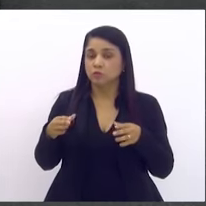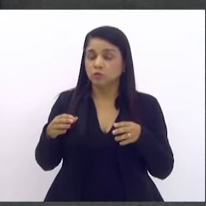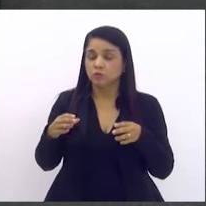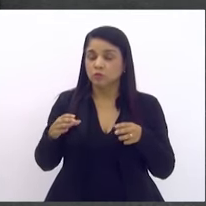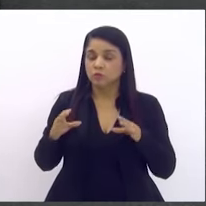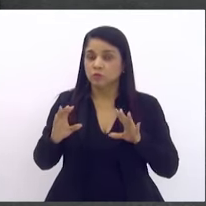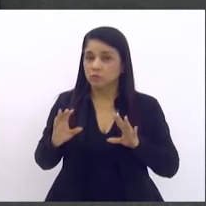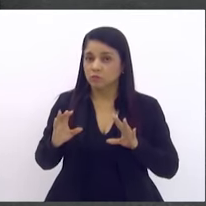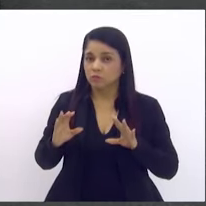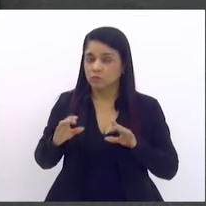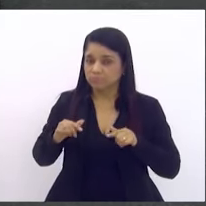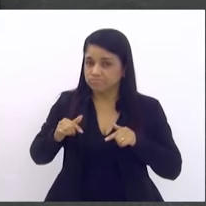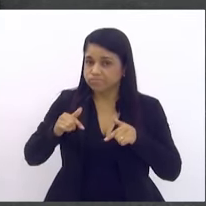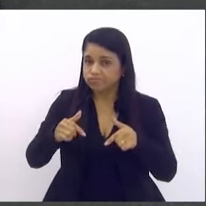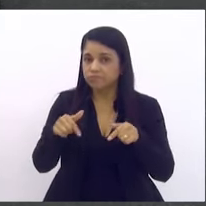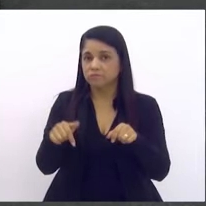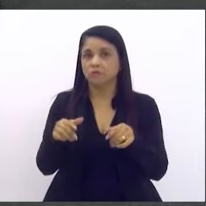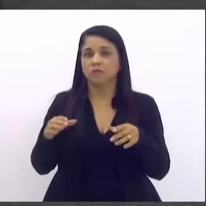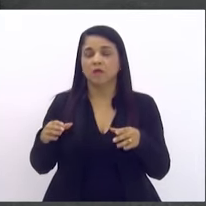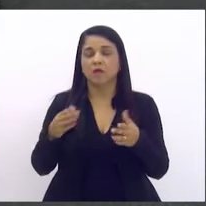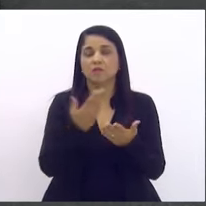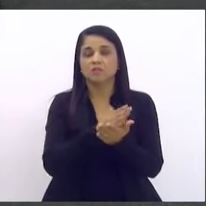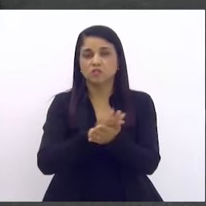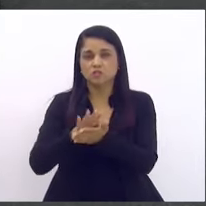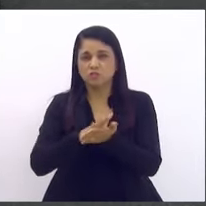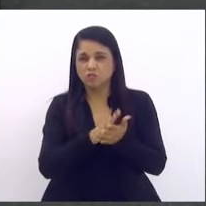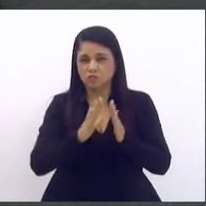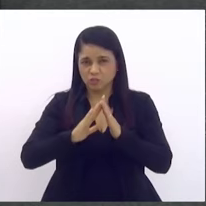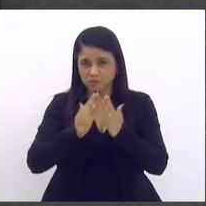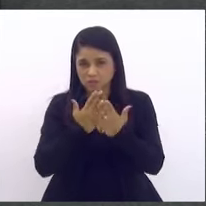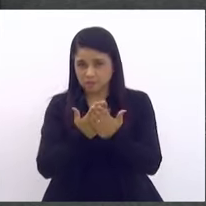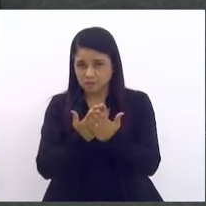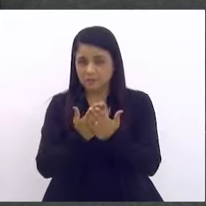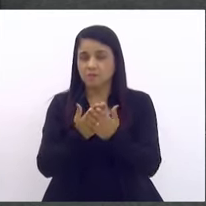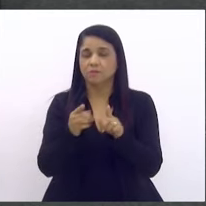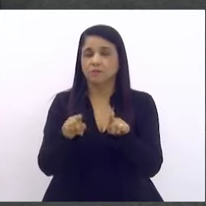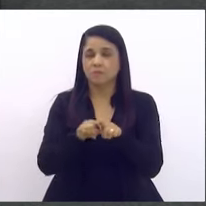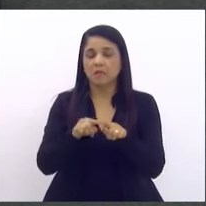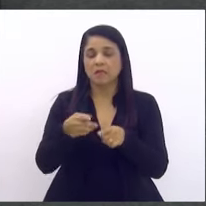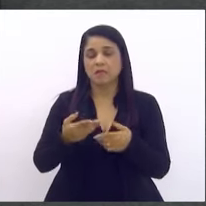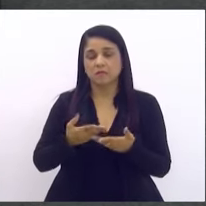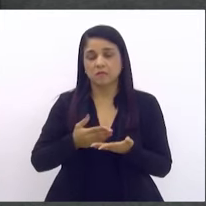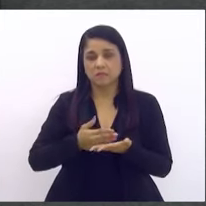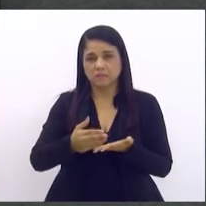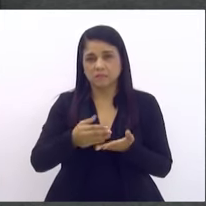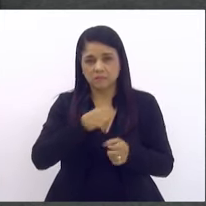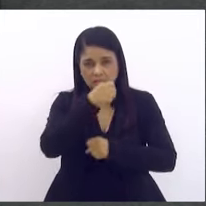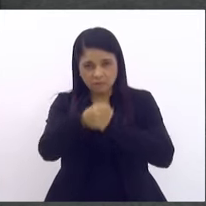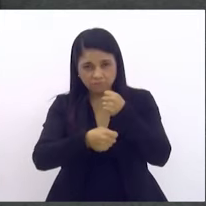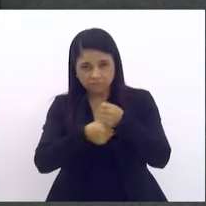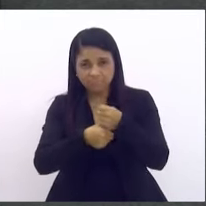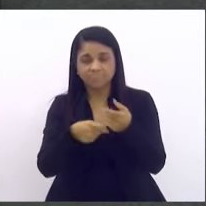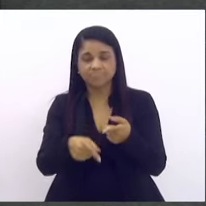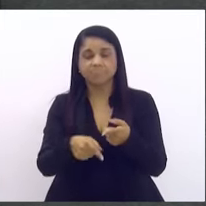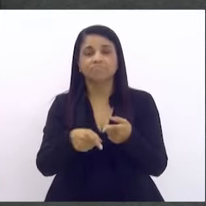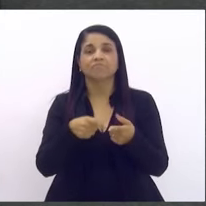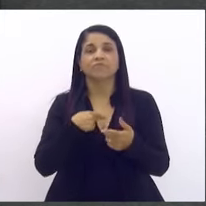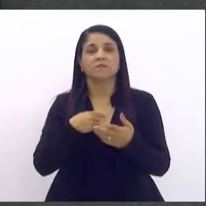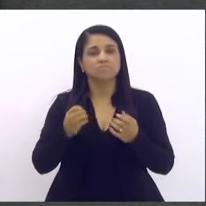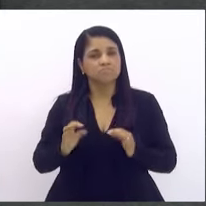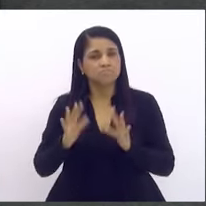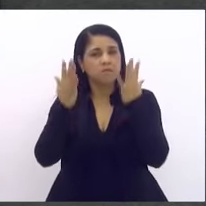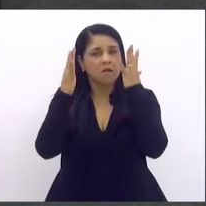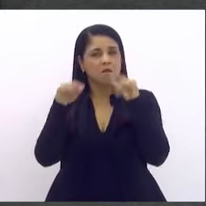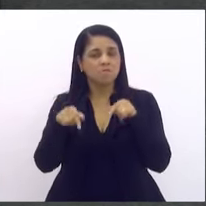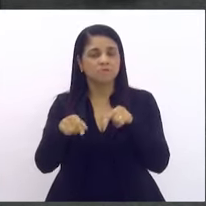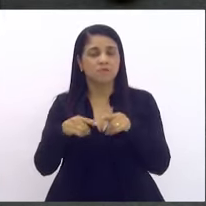beneficiadas para que a gente possa a partir desse ano ter o carnaval do Estado de Janeiro mais pujante Como já é representando